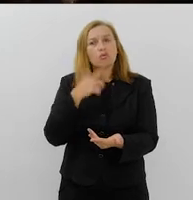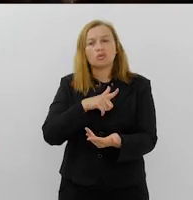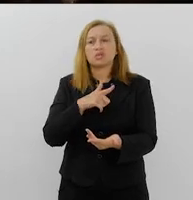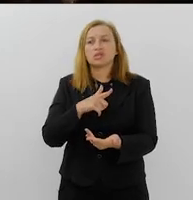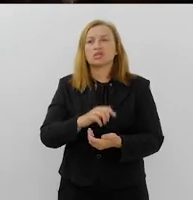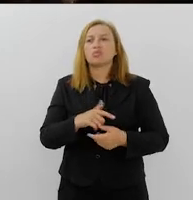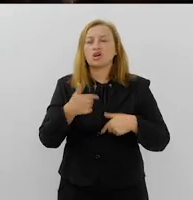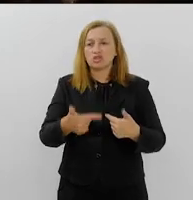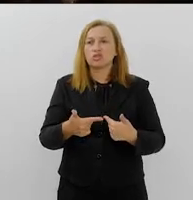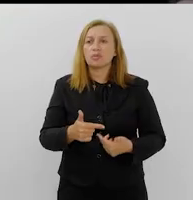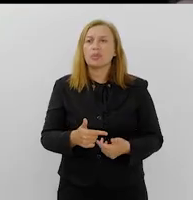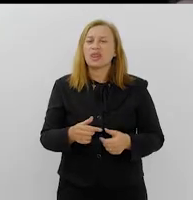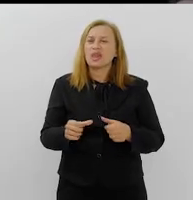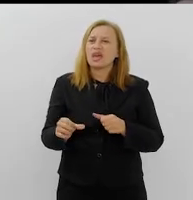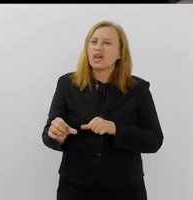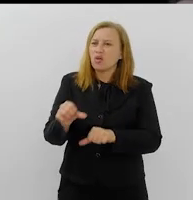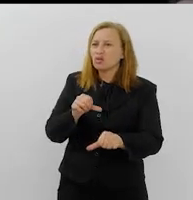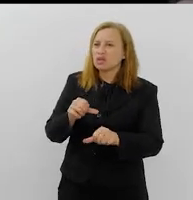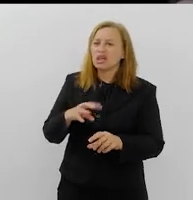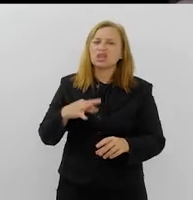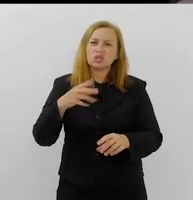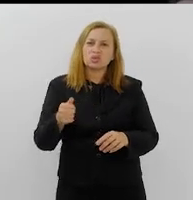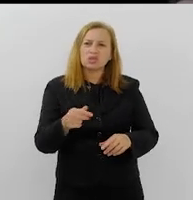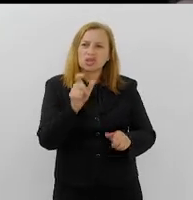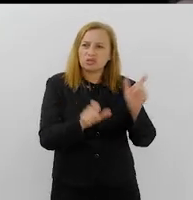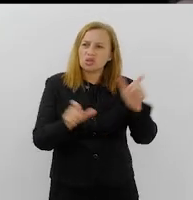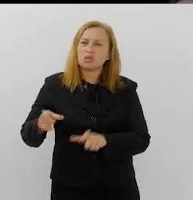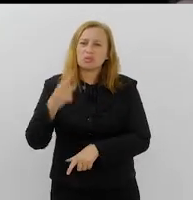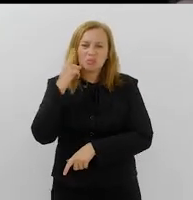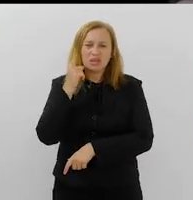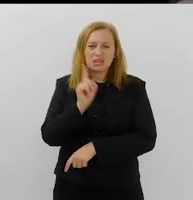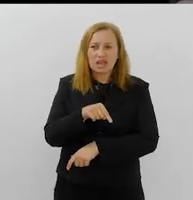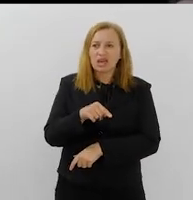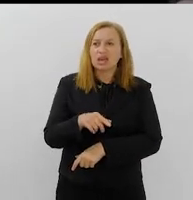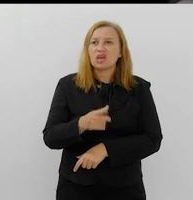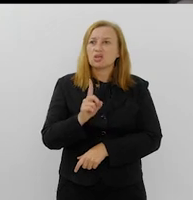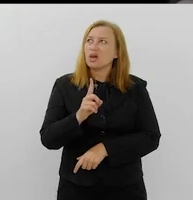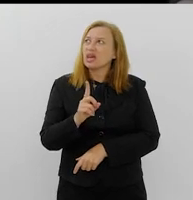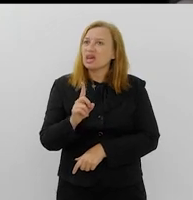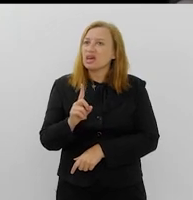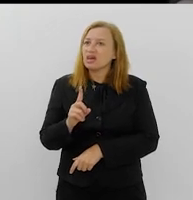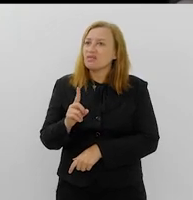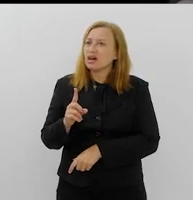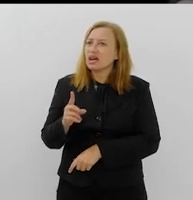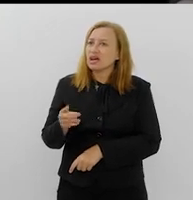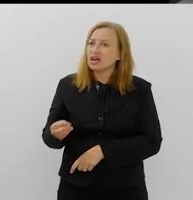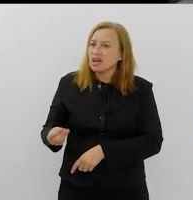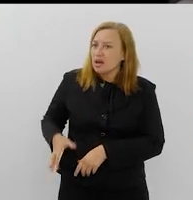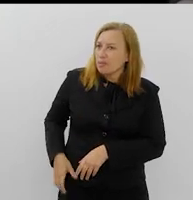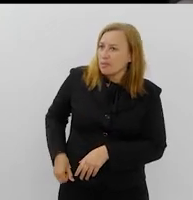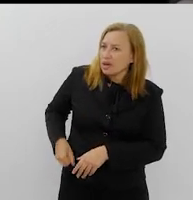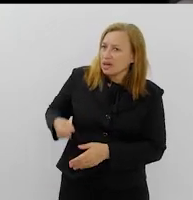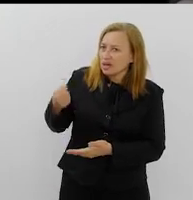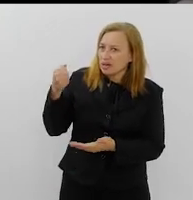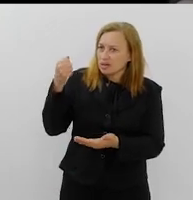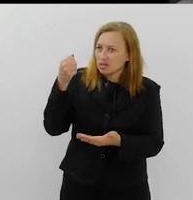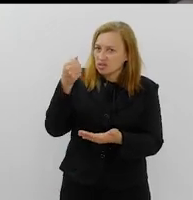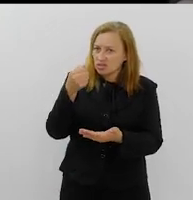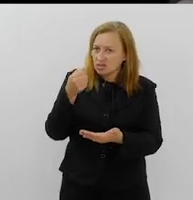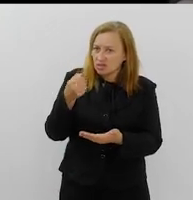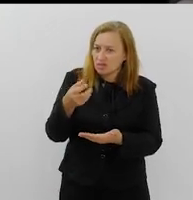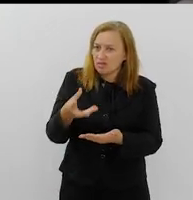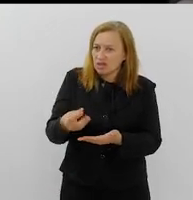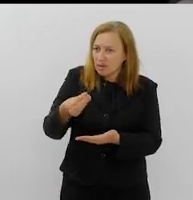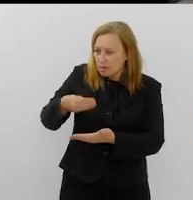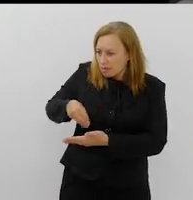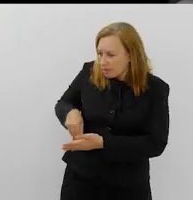conseguimos fazer a coisa É acontecer. totalmente ao inverso do que as pessoas pensam, né? Quer É. dizer, não é que alguém vai colocar a mão no bolso para te É.